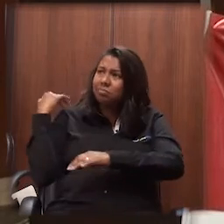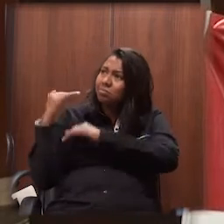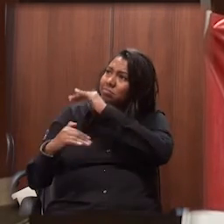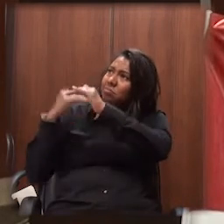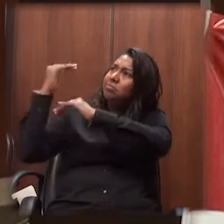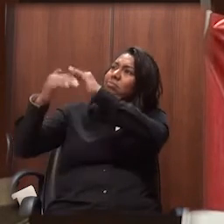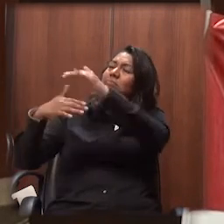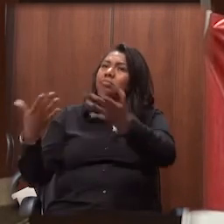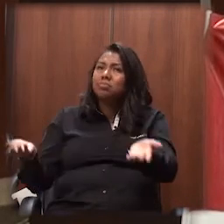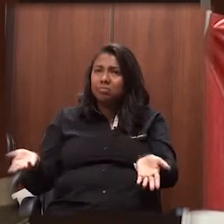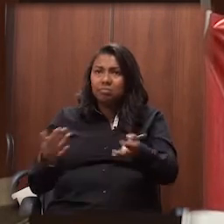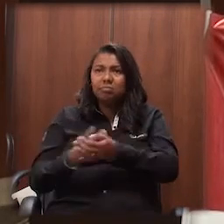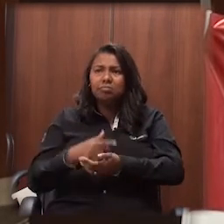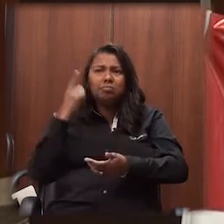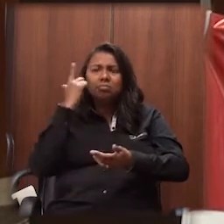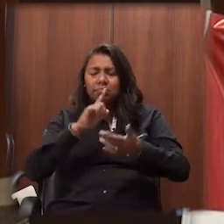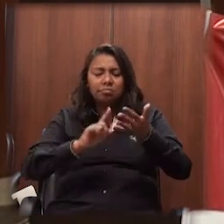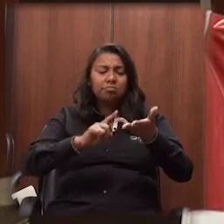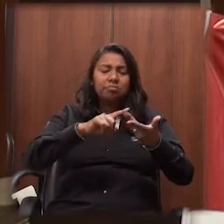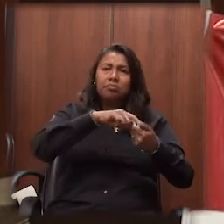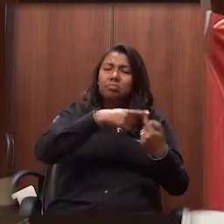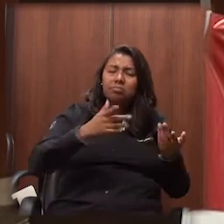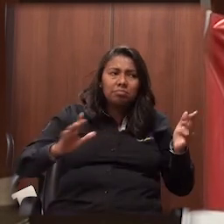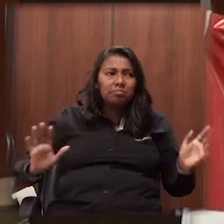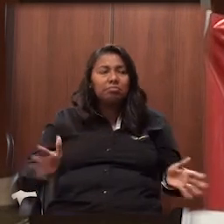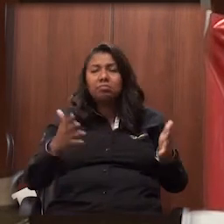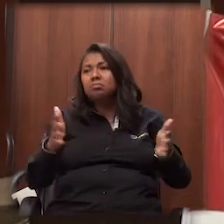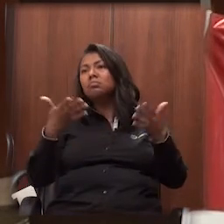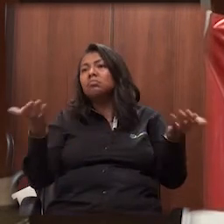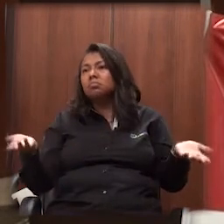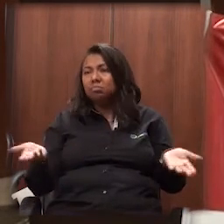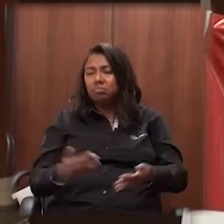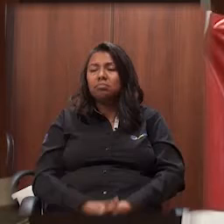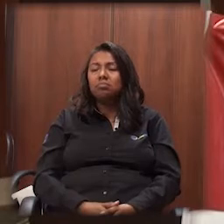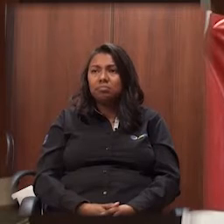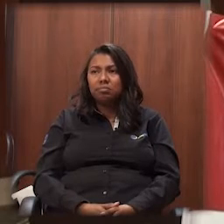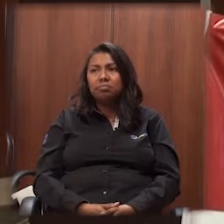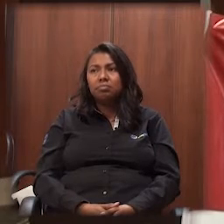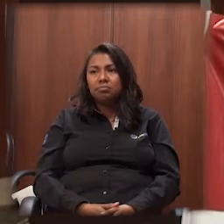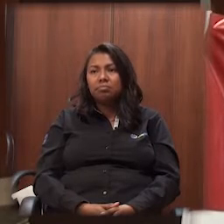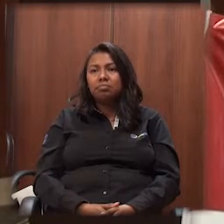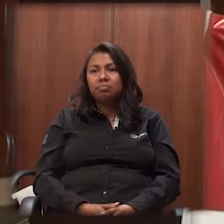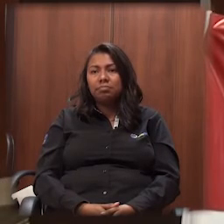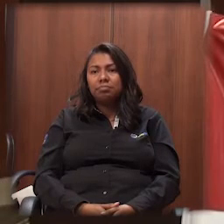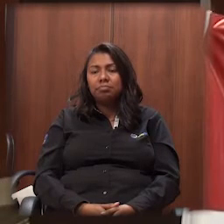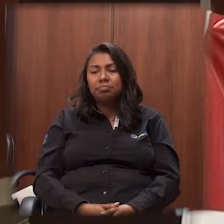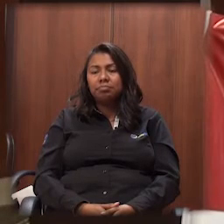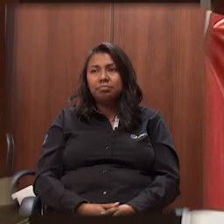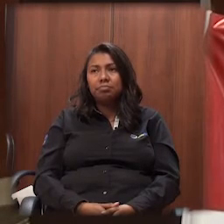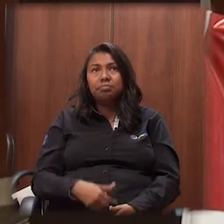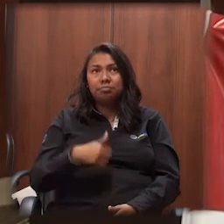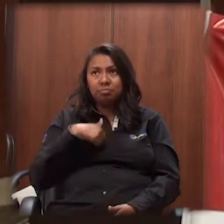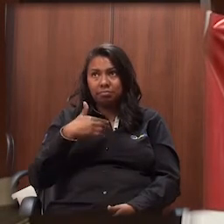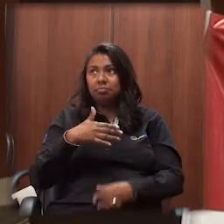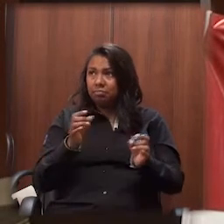progredir, nós temos que conquistar mais, nós temos que induzir. E é nesse sentido que a minha fala se conclui, para, em